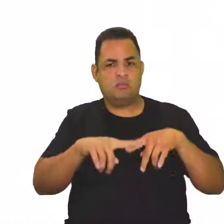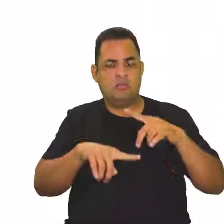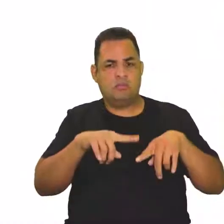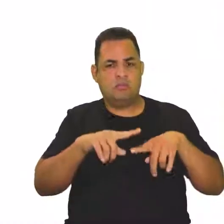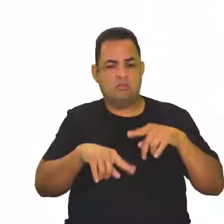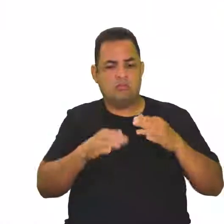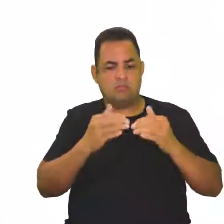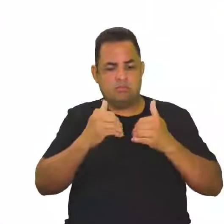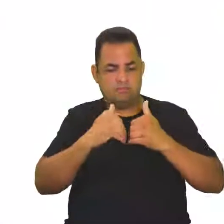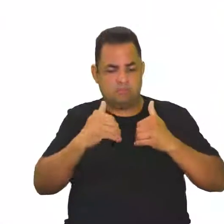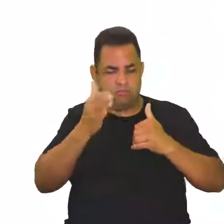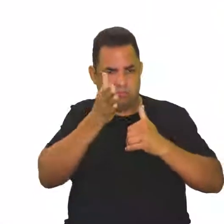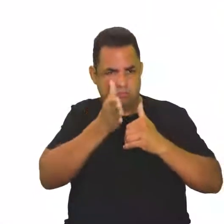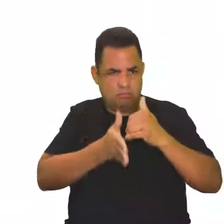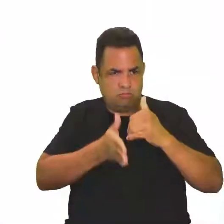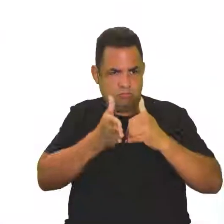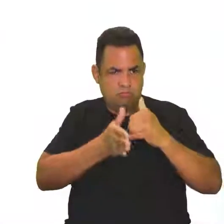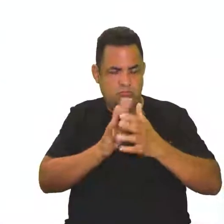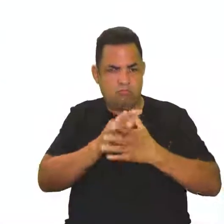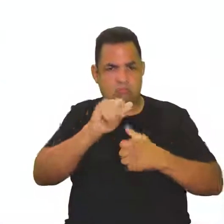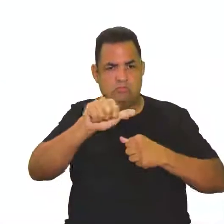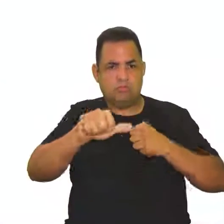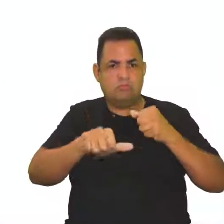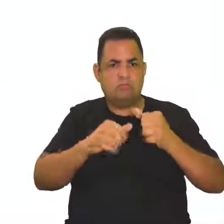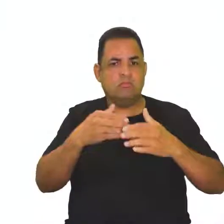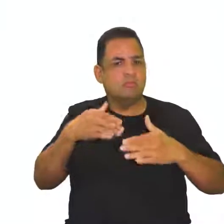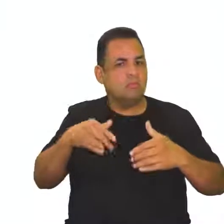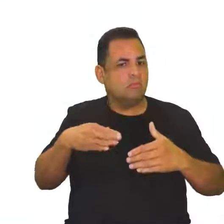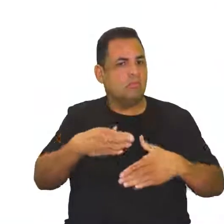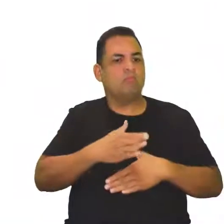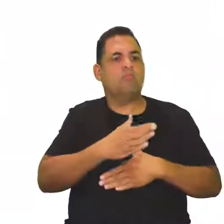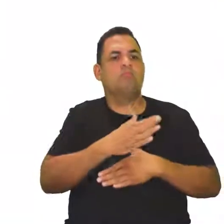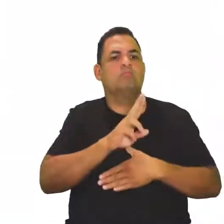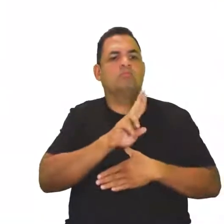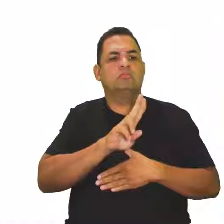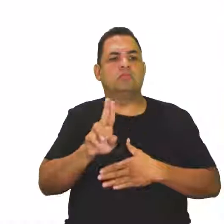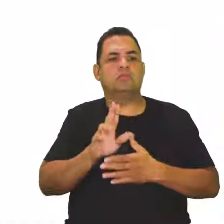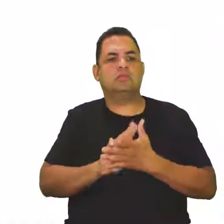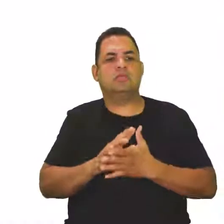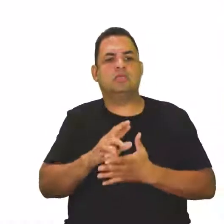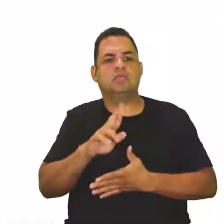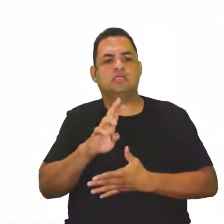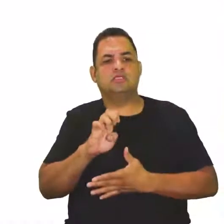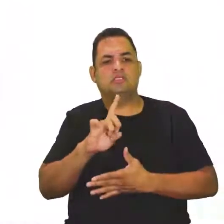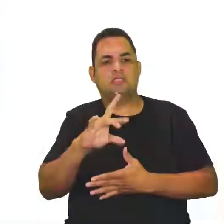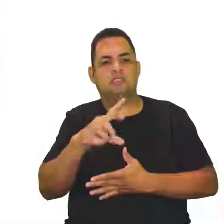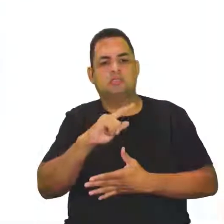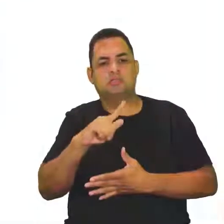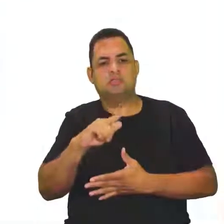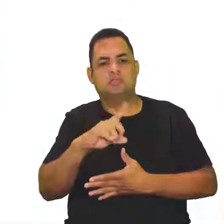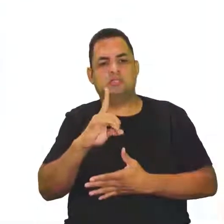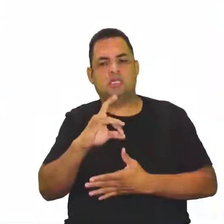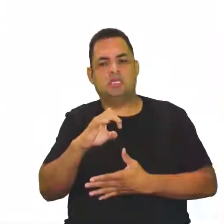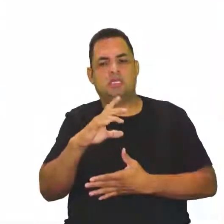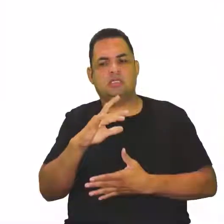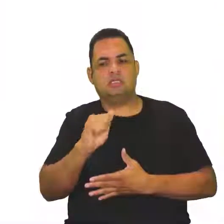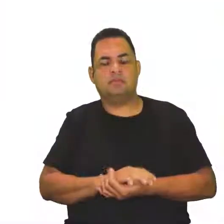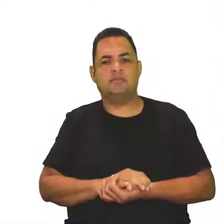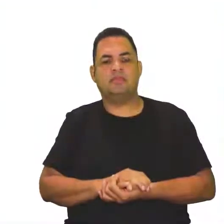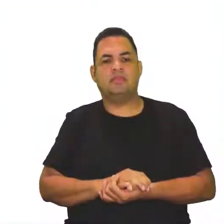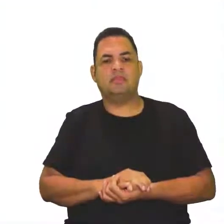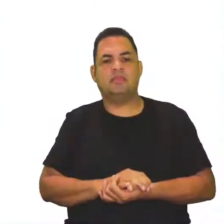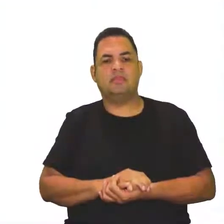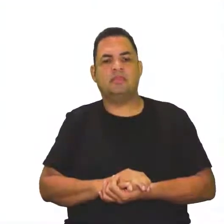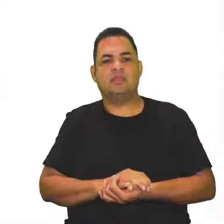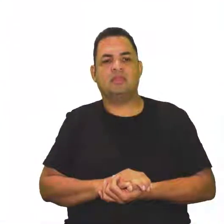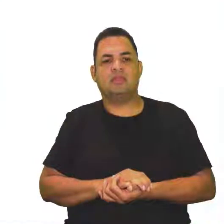material isolante, tornando-o condutor, é chamada de rigidez dielétrica. Então, olha só,